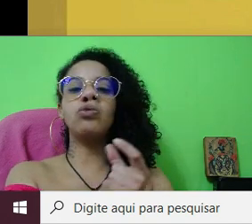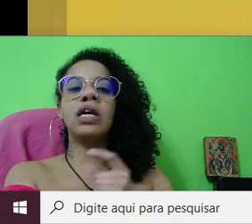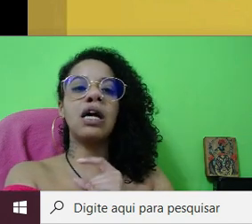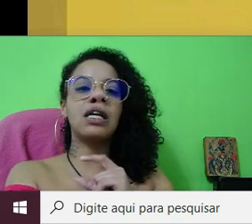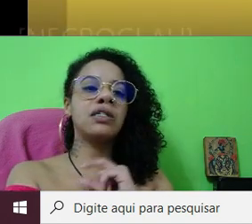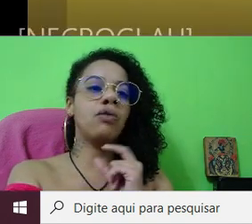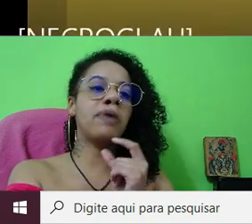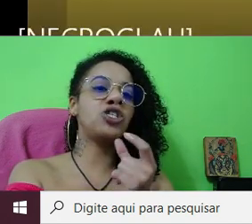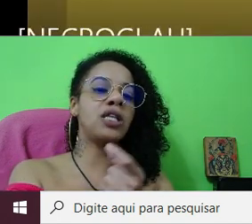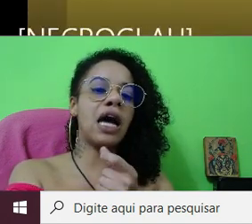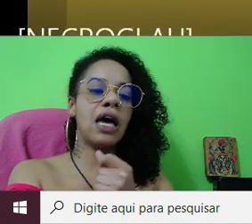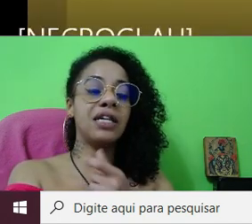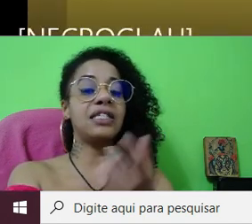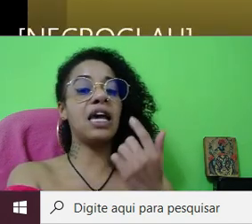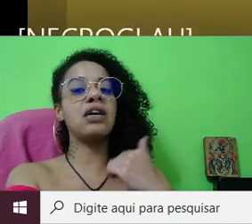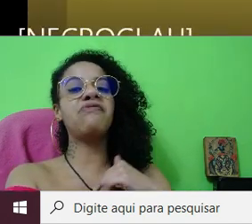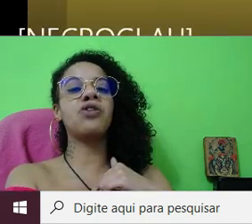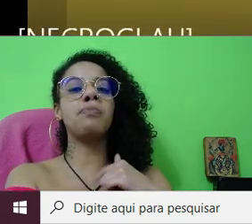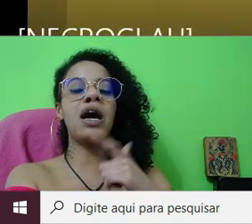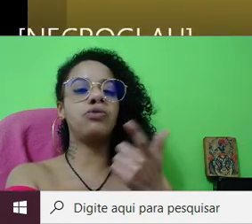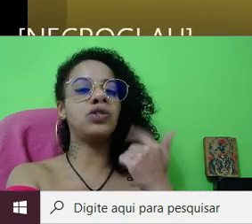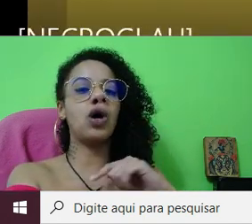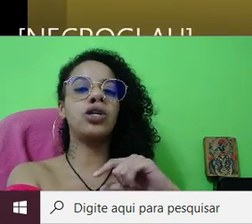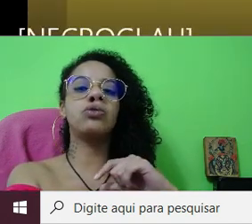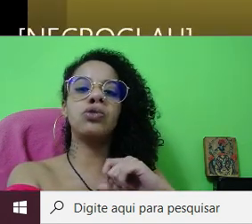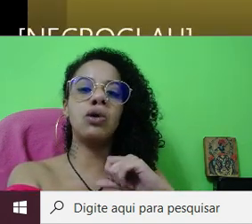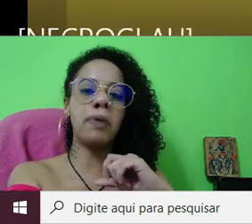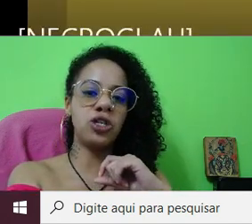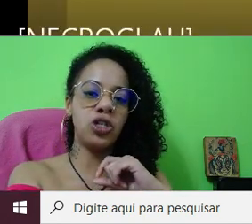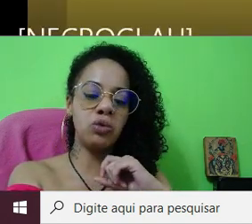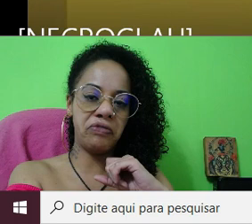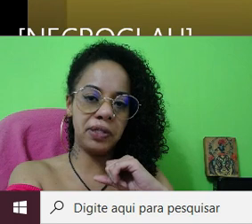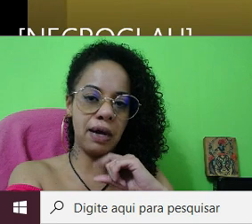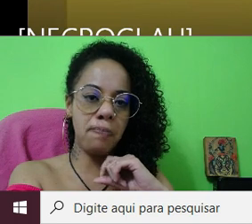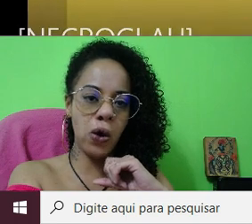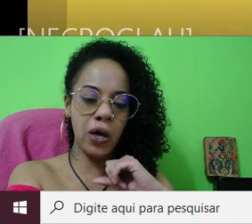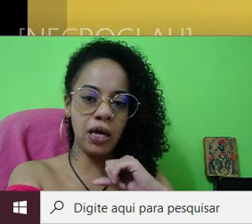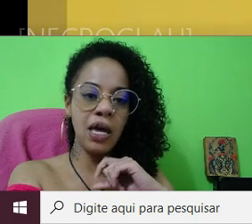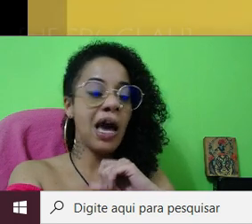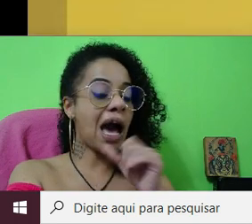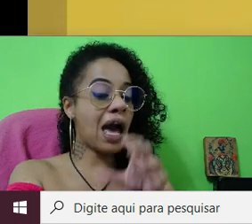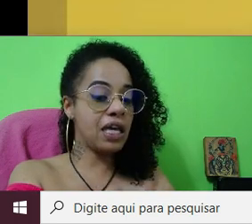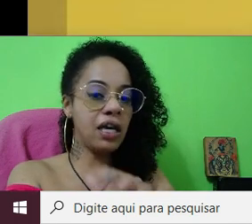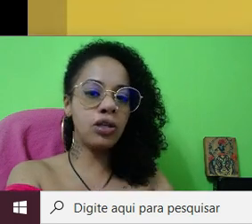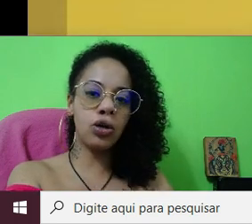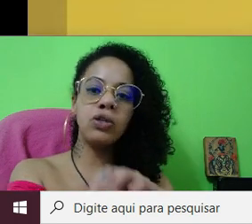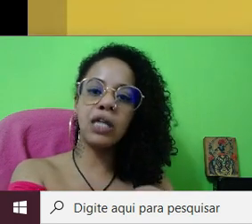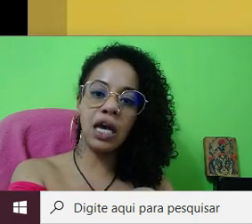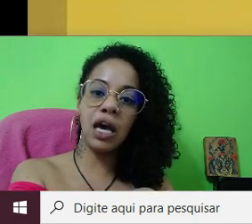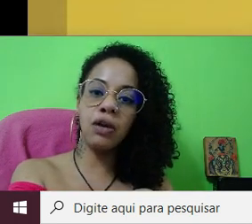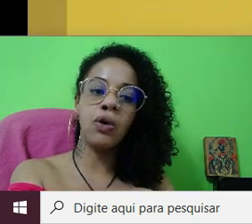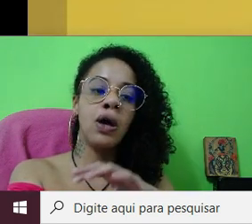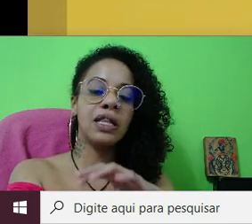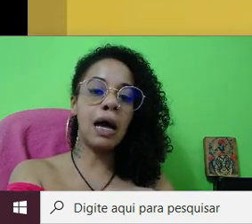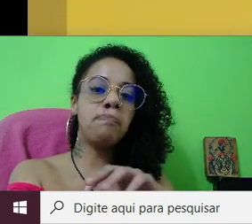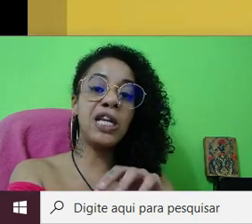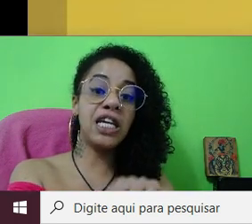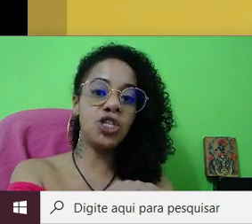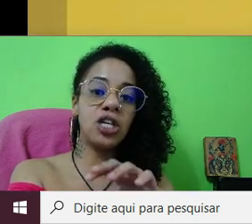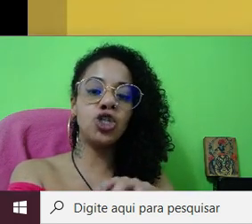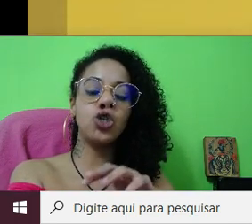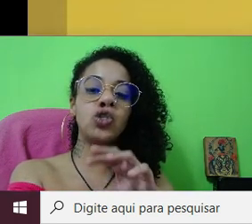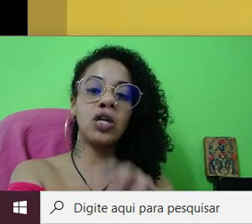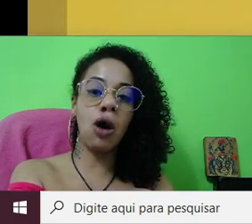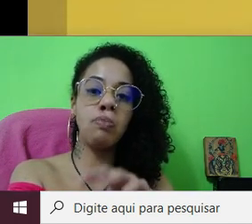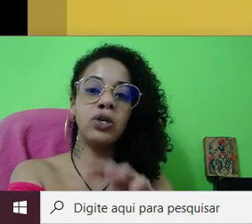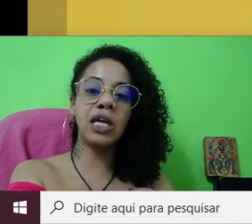leitura da questão partidária sem informar o histórico do seu partido que você apoia aí entrou no terreno da